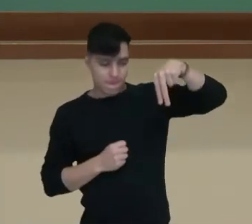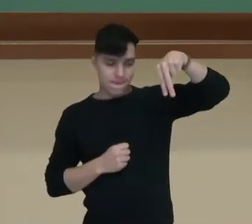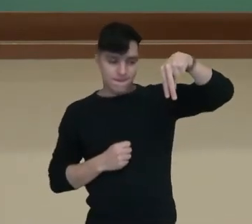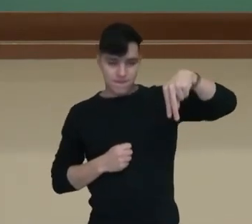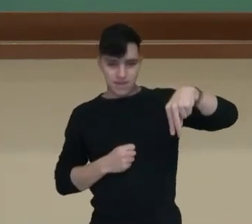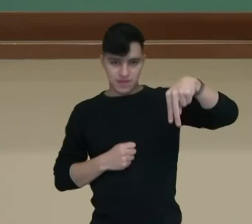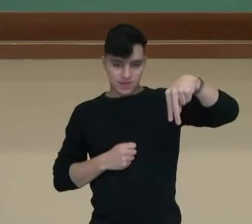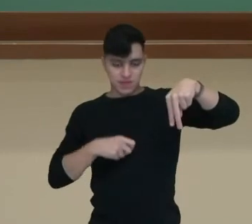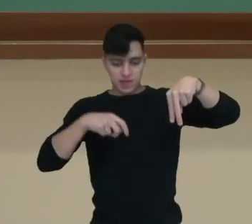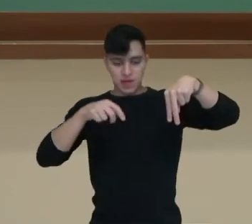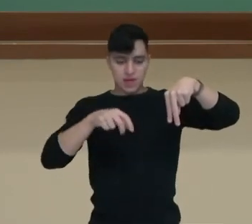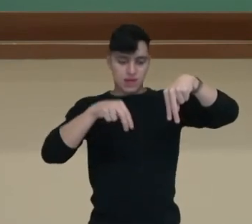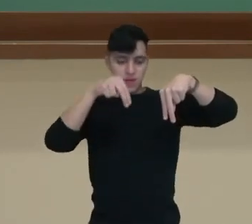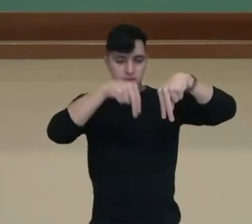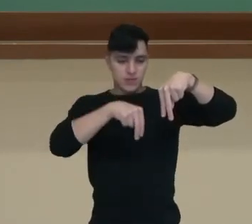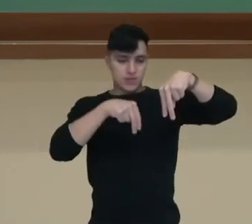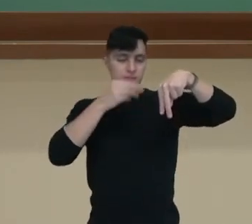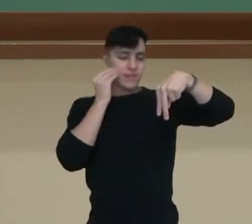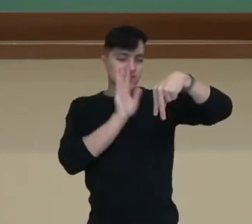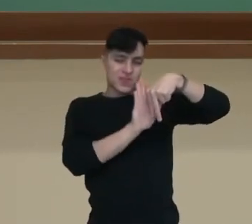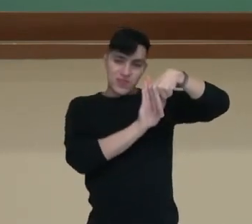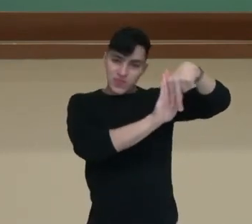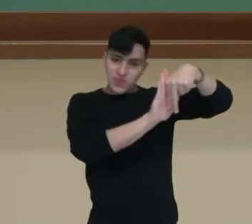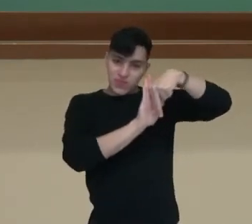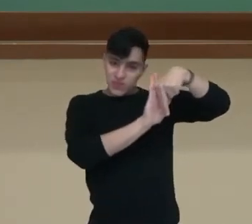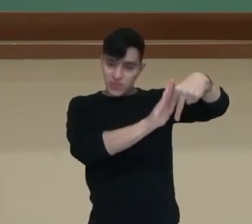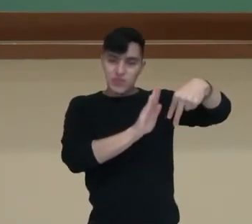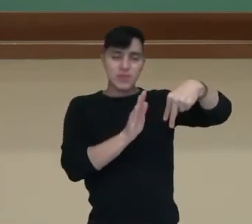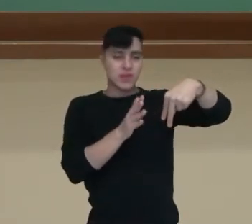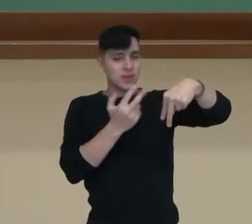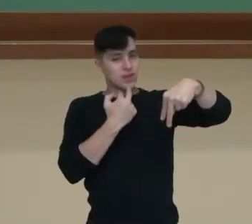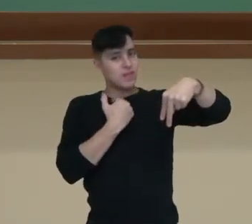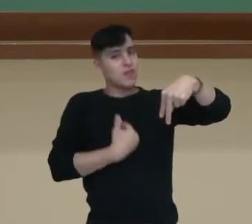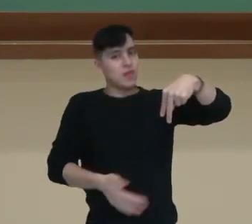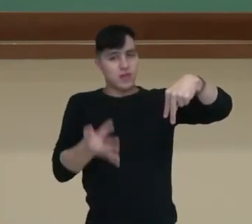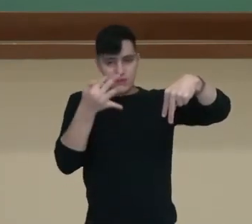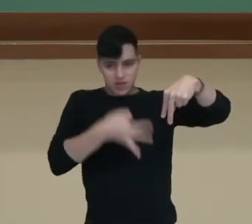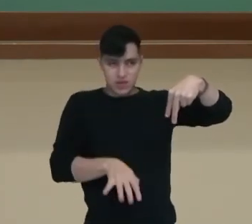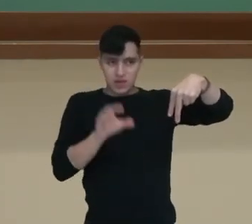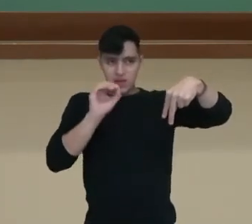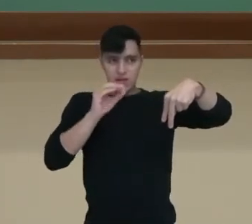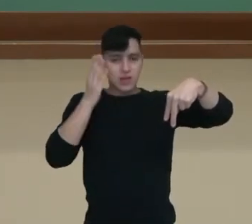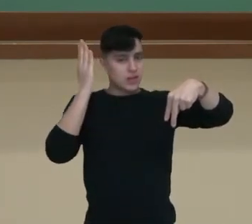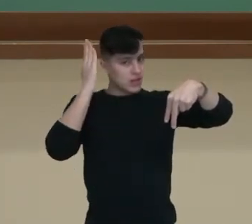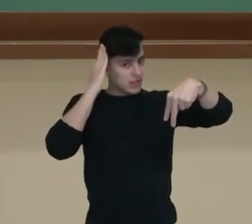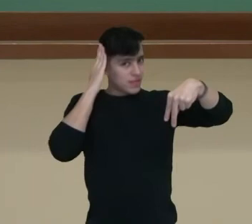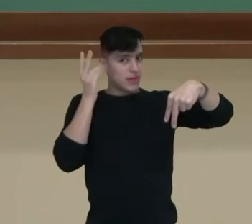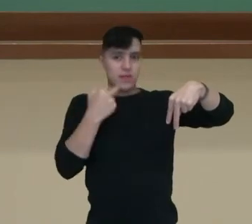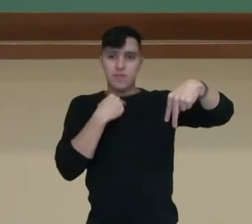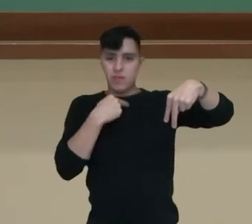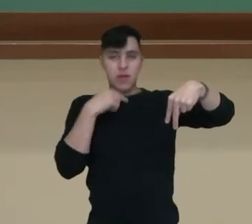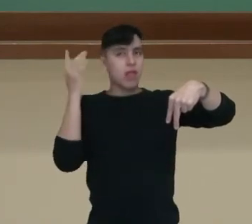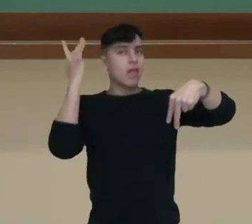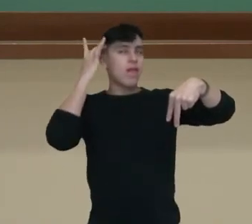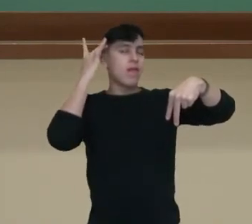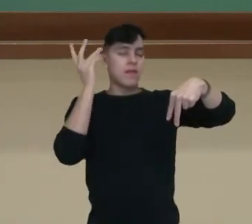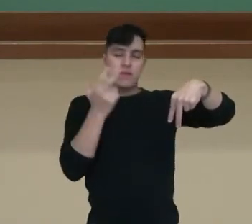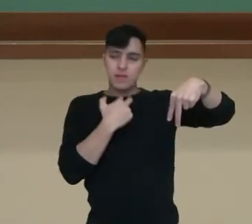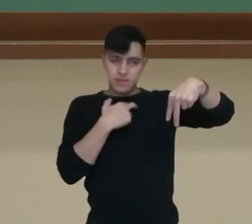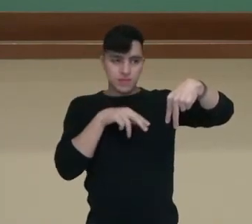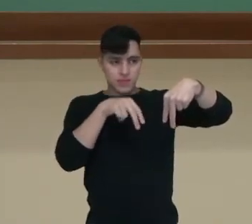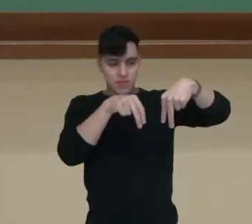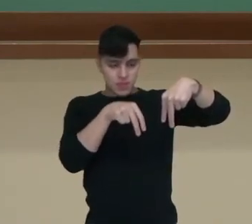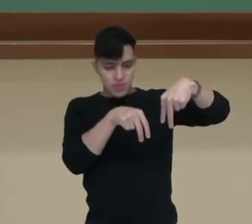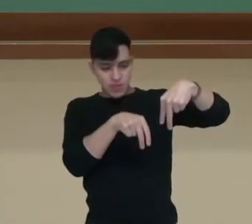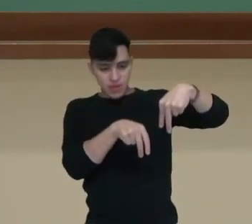vai tentar empurrar quem está dentro, sem machucar, cabeça não vale, para tentar